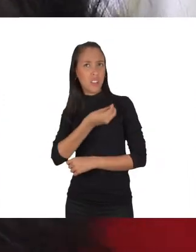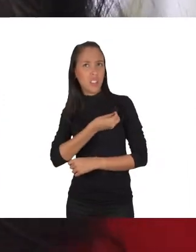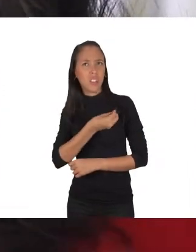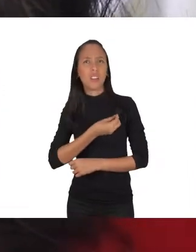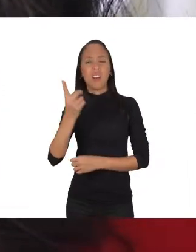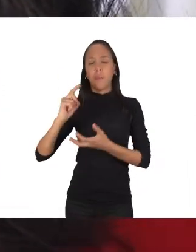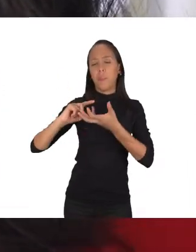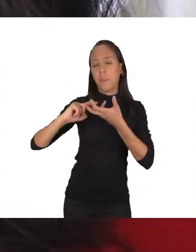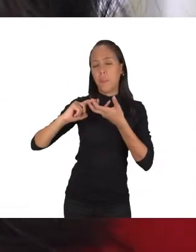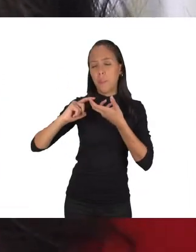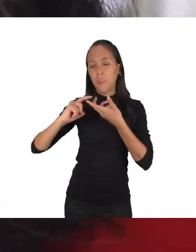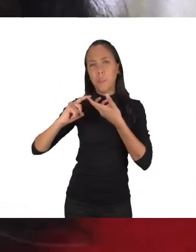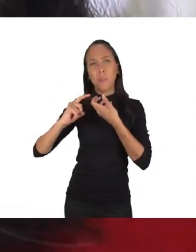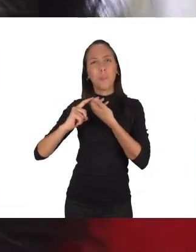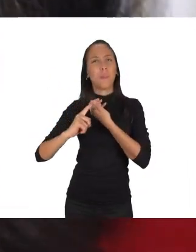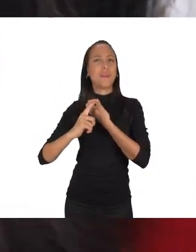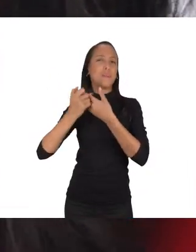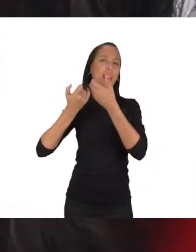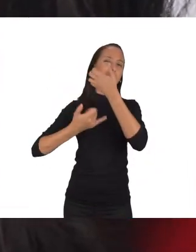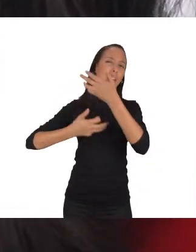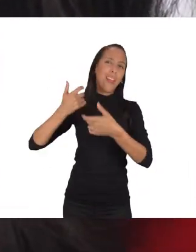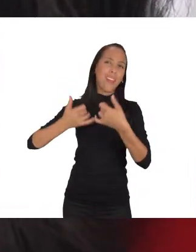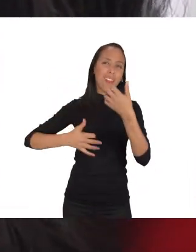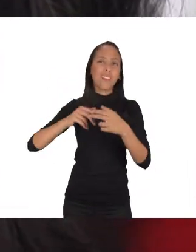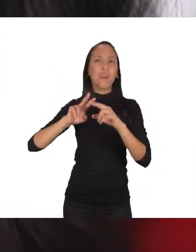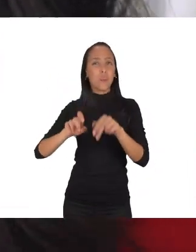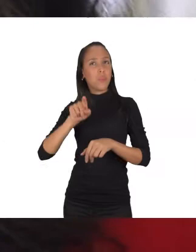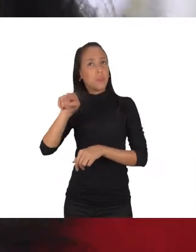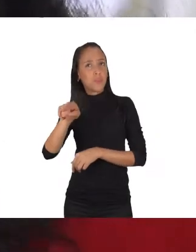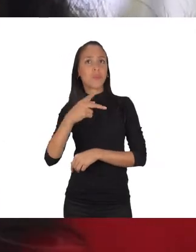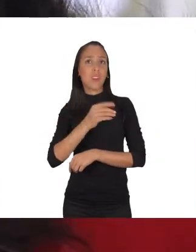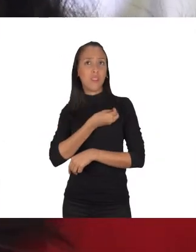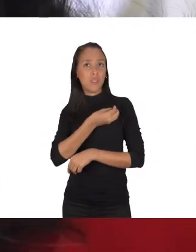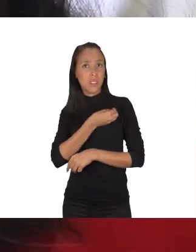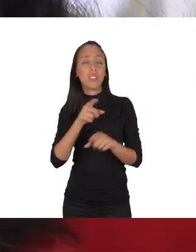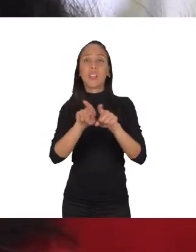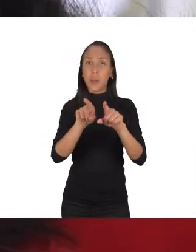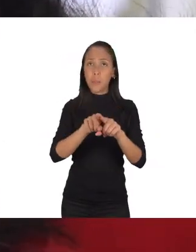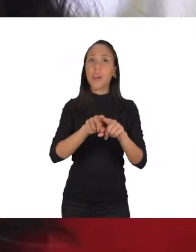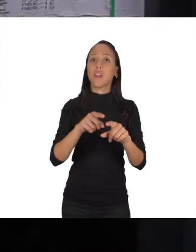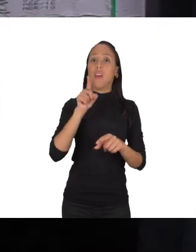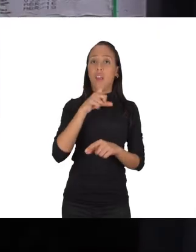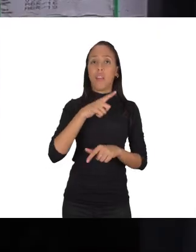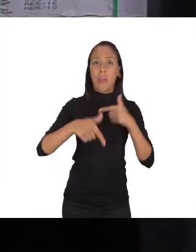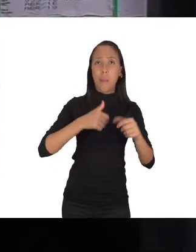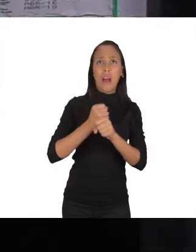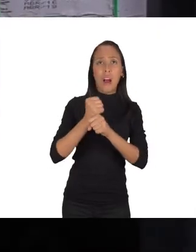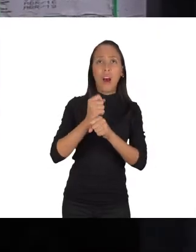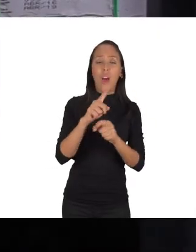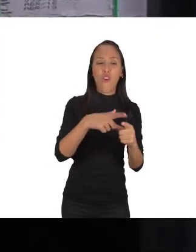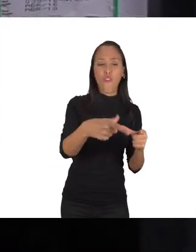essa história, tanto pelos agrotóxicos quanto pela folha do tabaco,